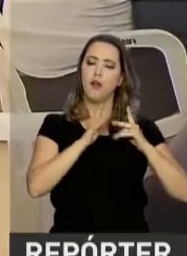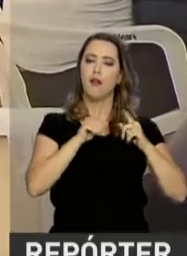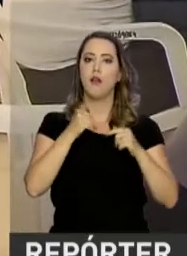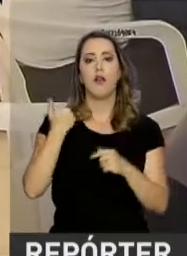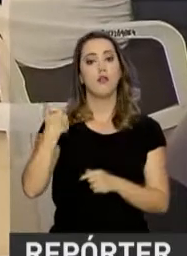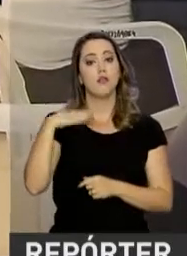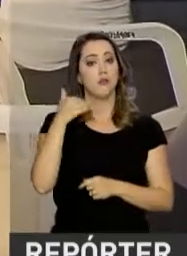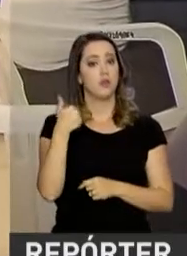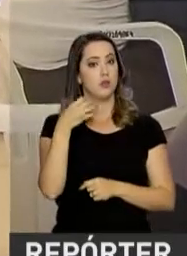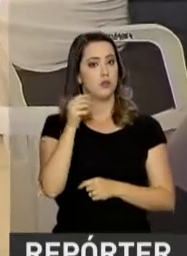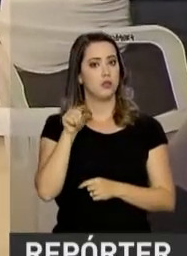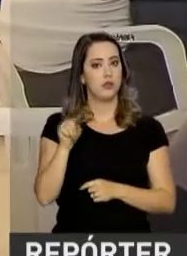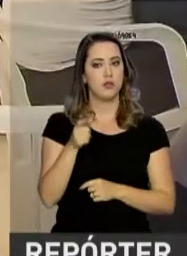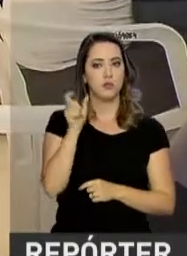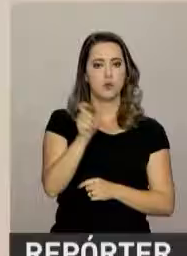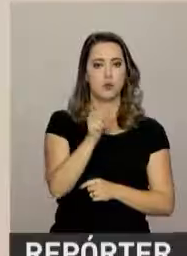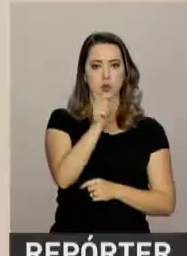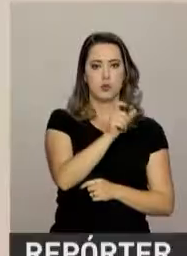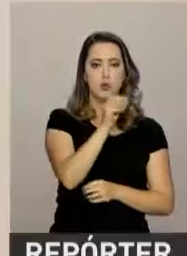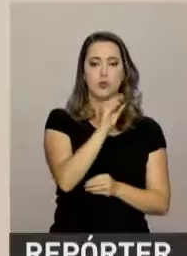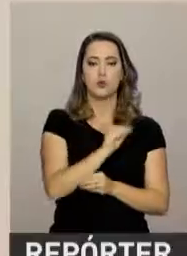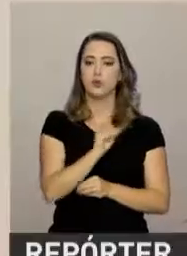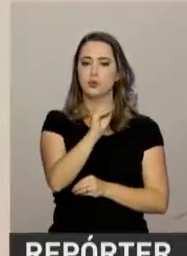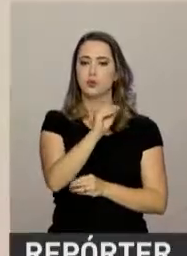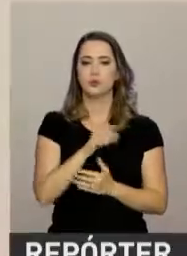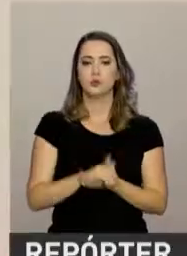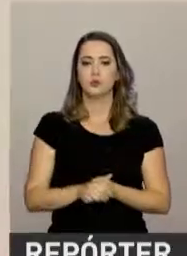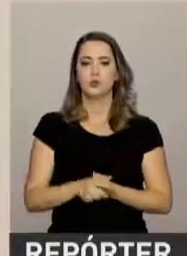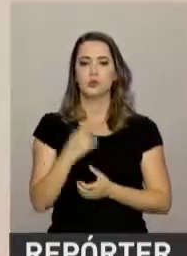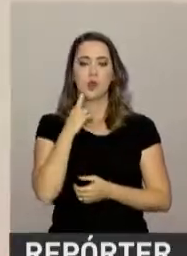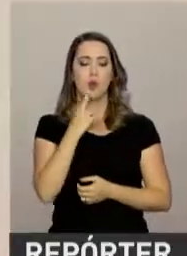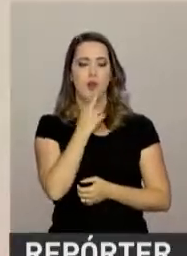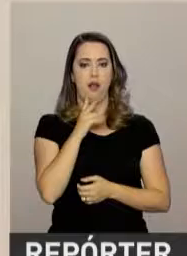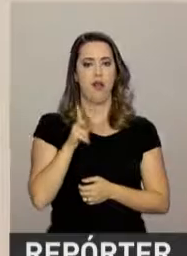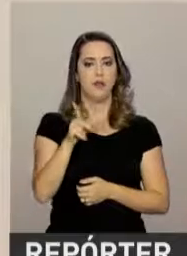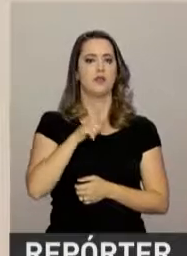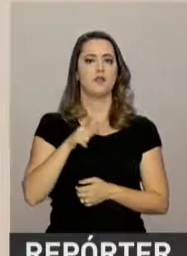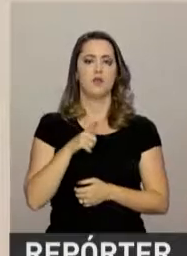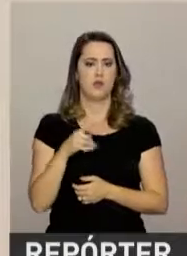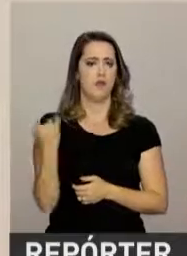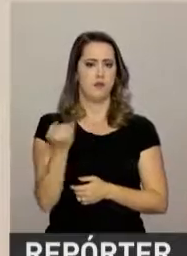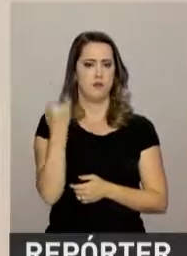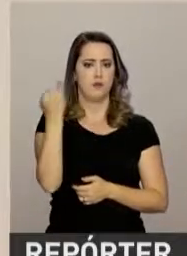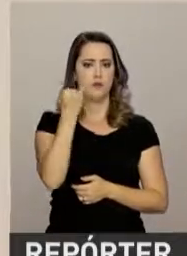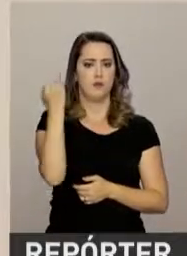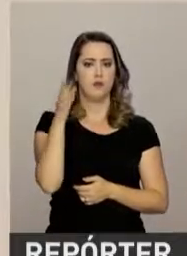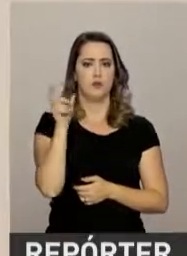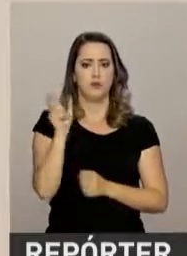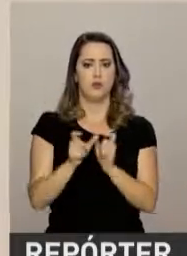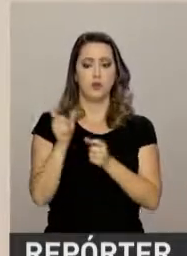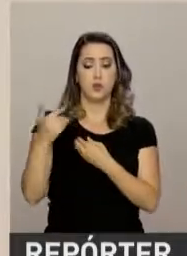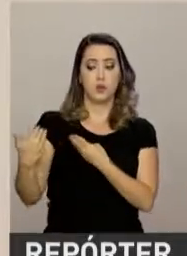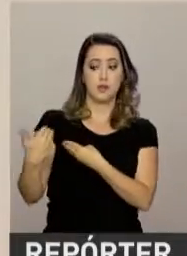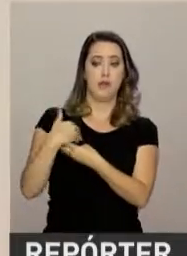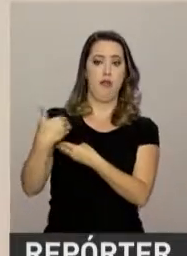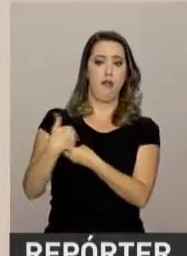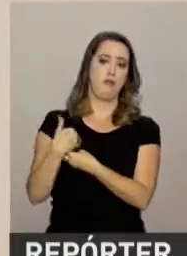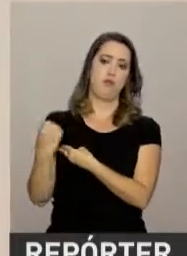mil agendamentos para atendimento. Roraima sempre contou com um número significativo de